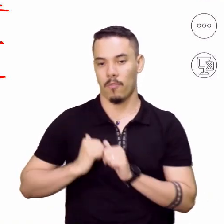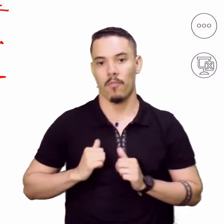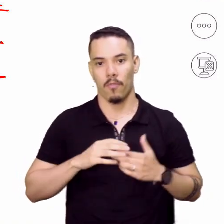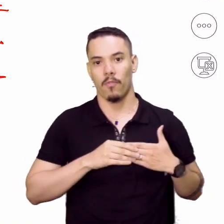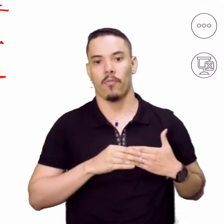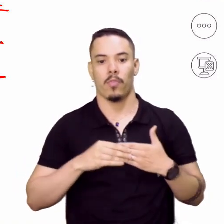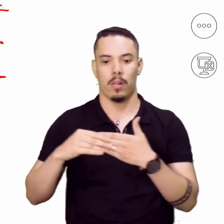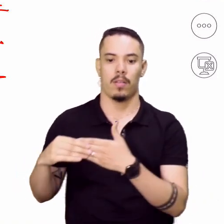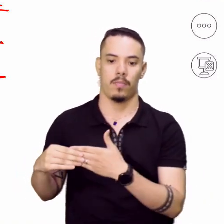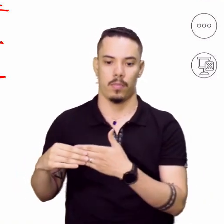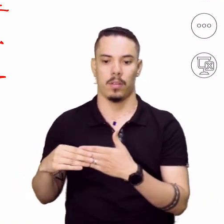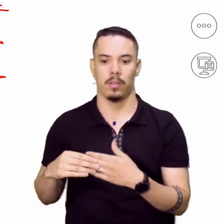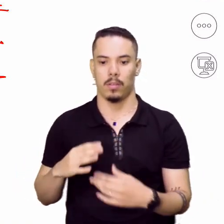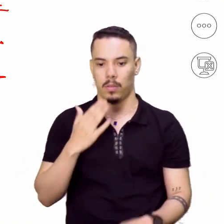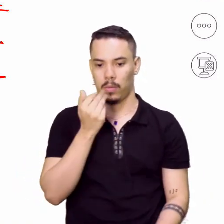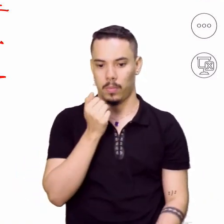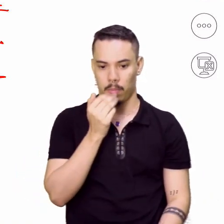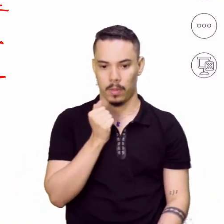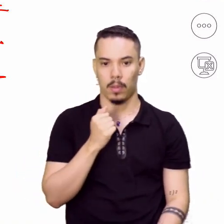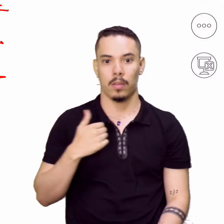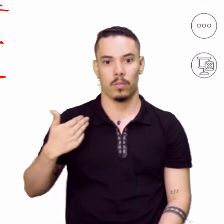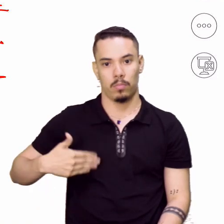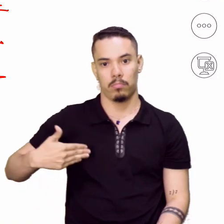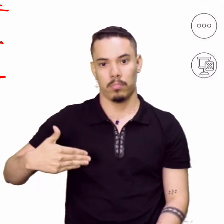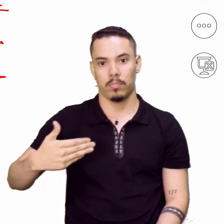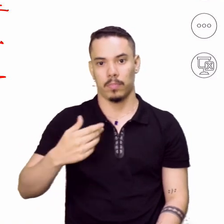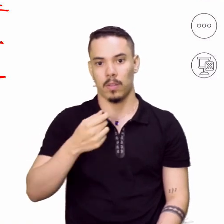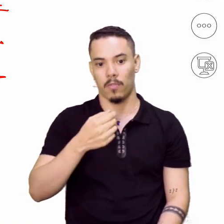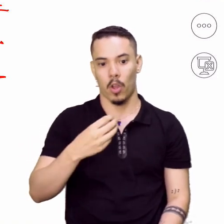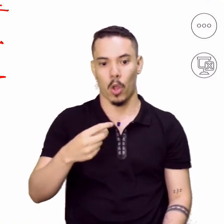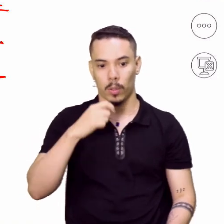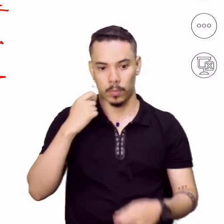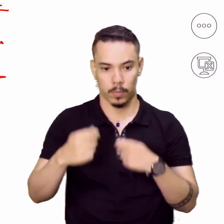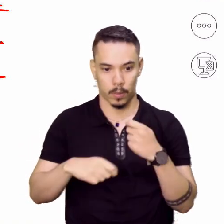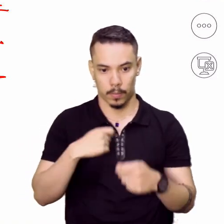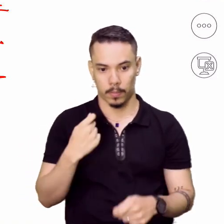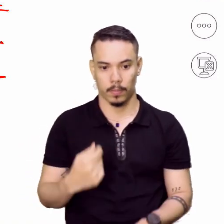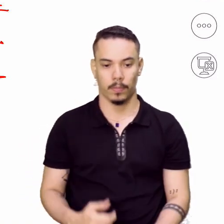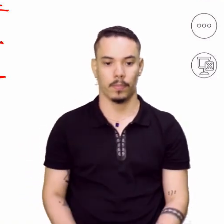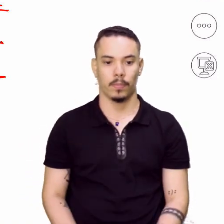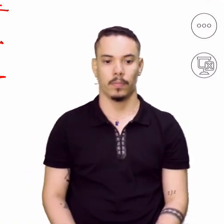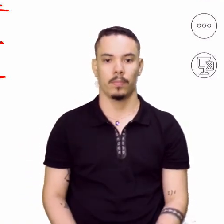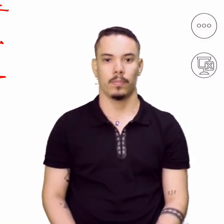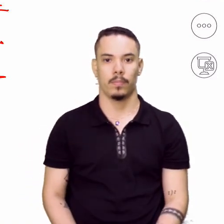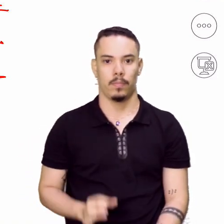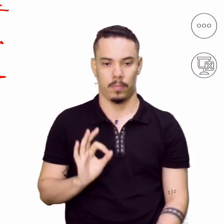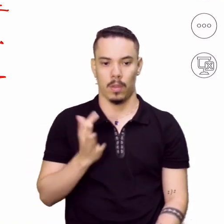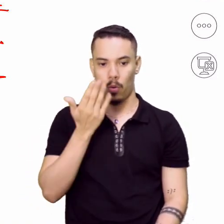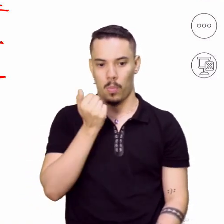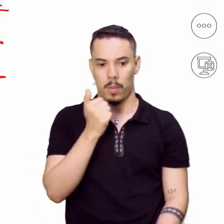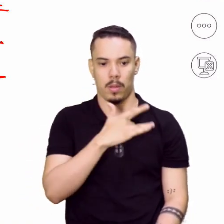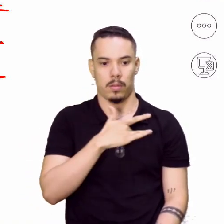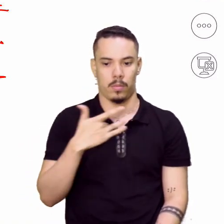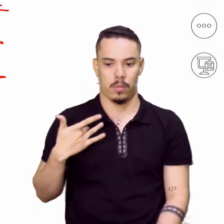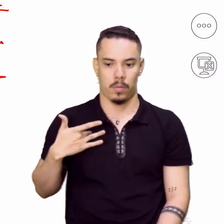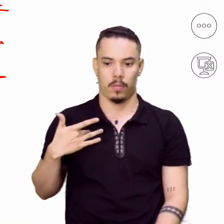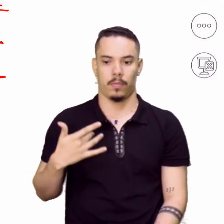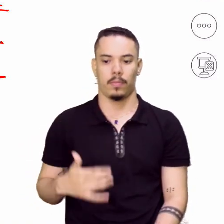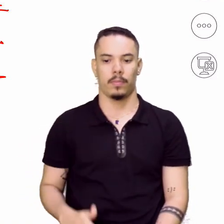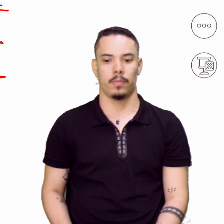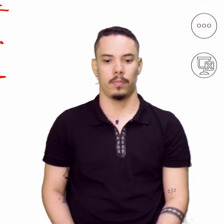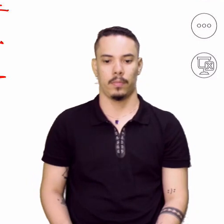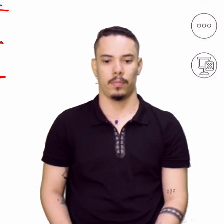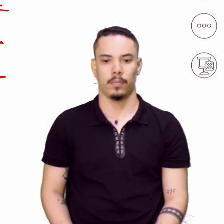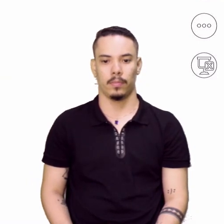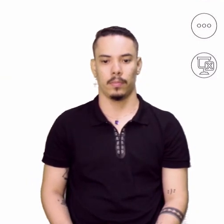e e comerei no caminho então é isso que ele fala é a Mamita dele vai ser uma Mamita mais uma comida mais saudável né do que a do